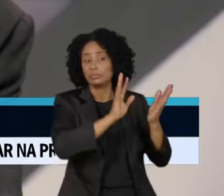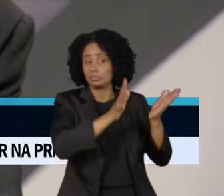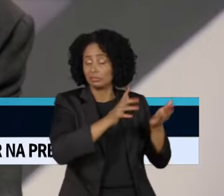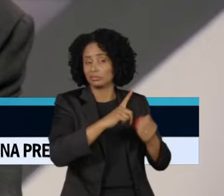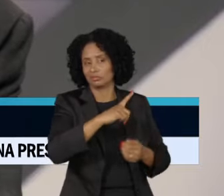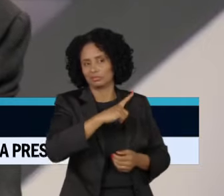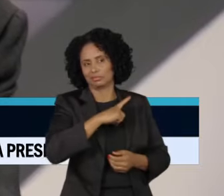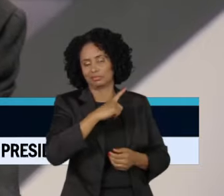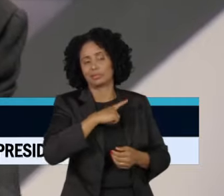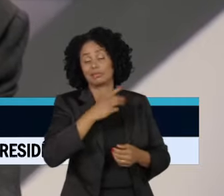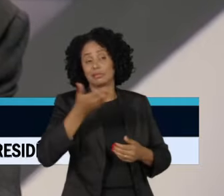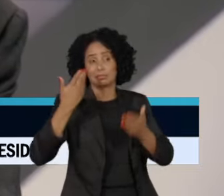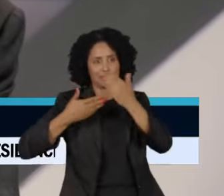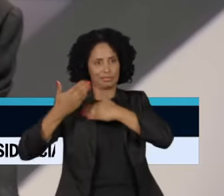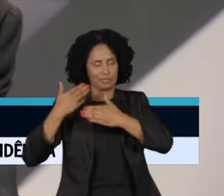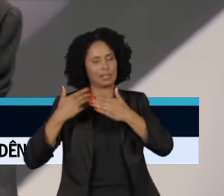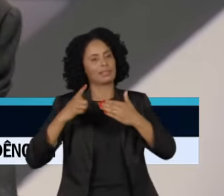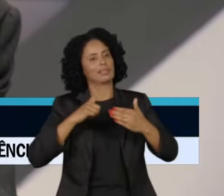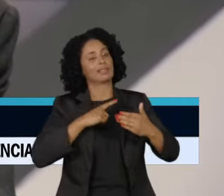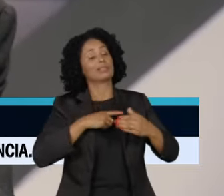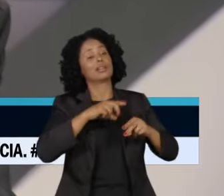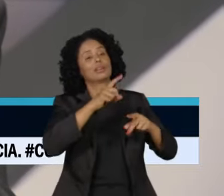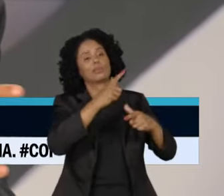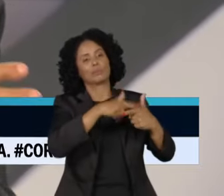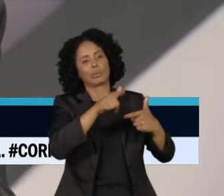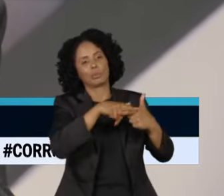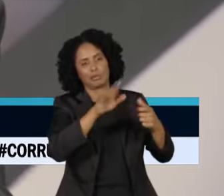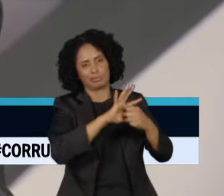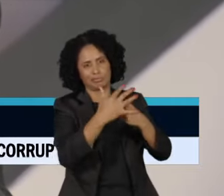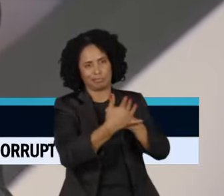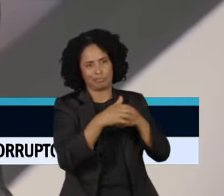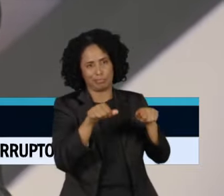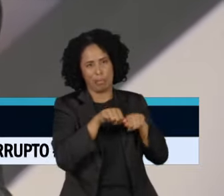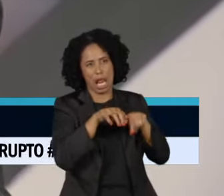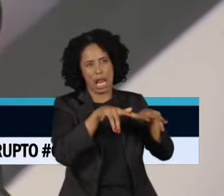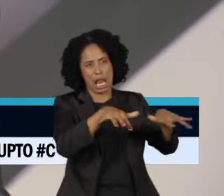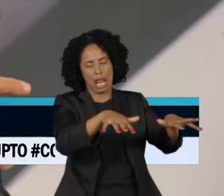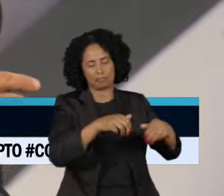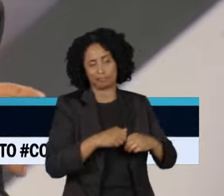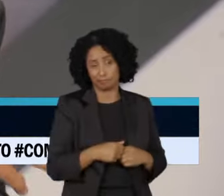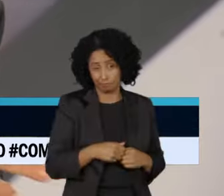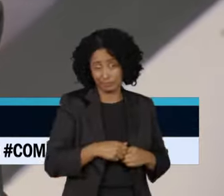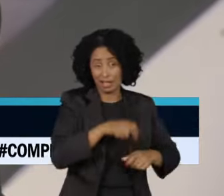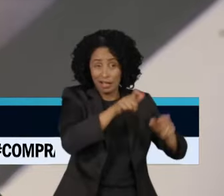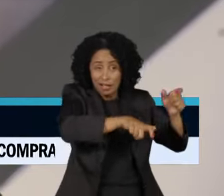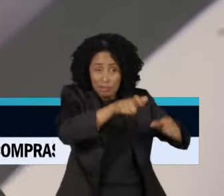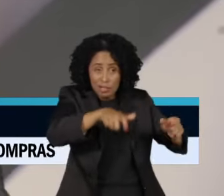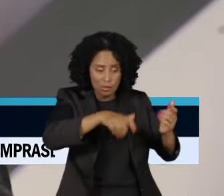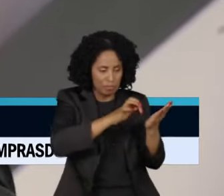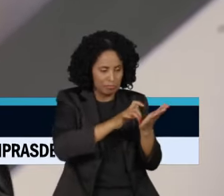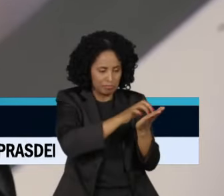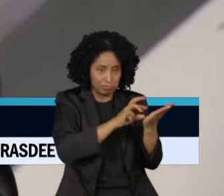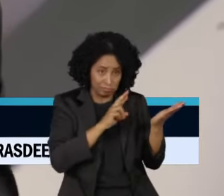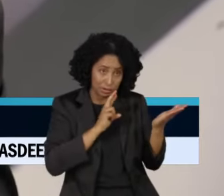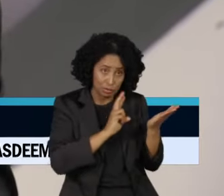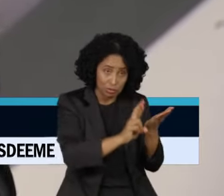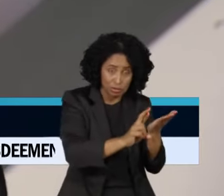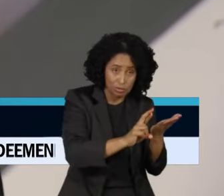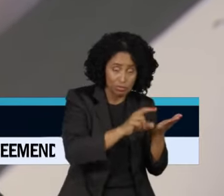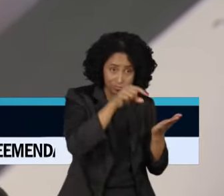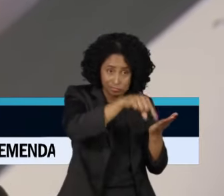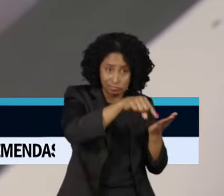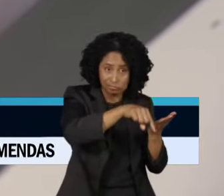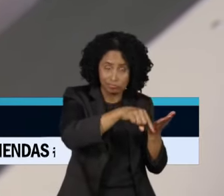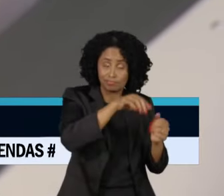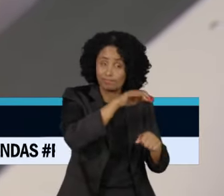função da pandemia, da saúde pública. O papel dos nossos recenseadores foi fundamental. Sem os dados